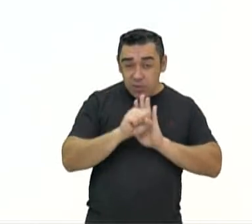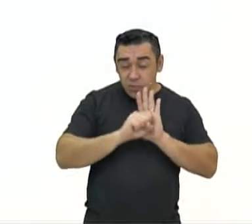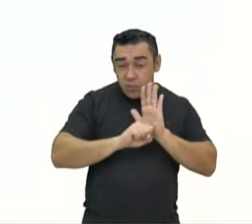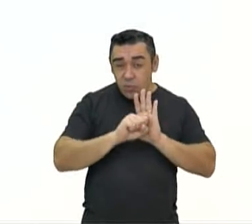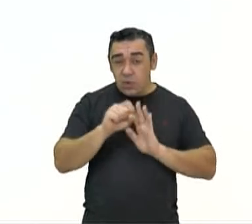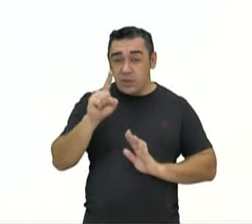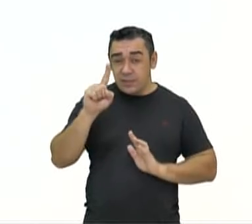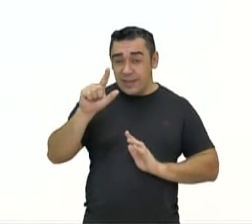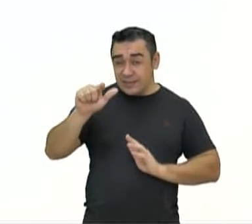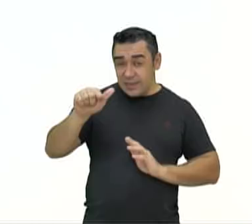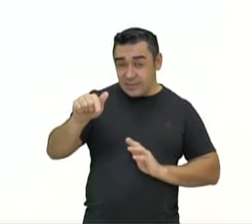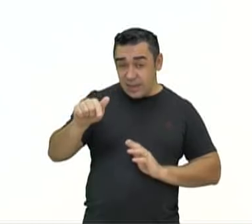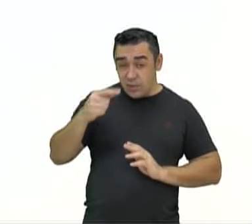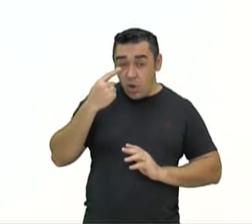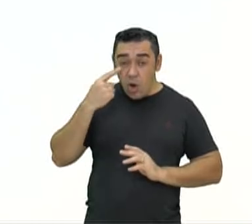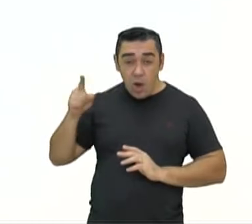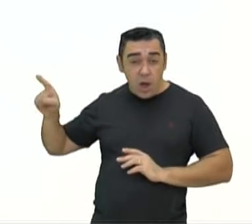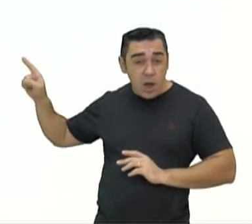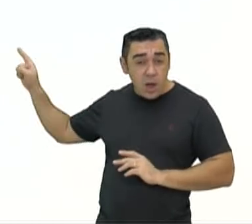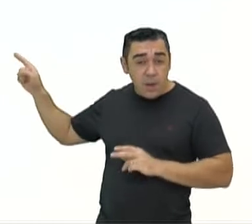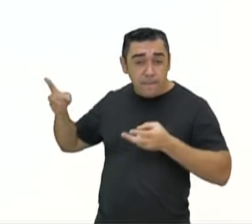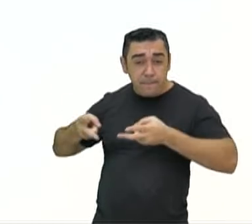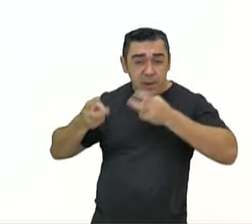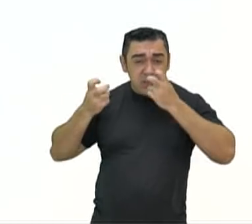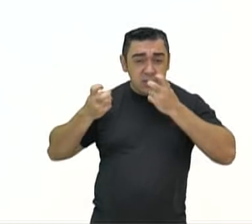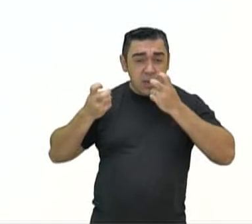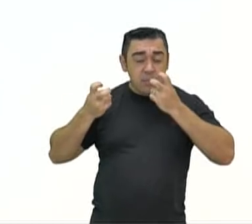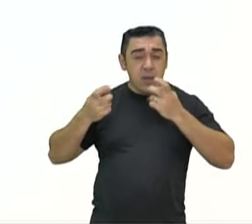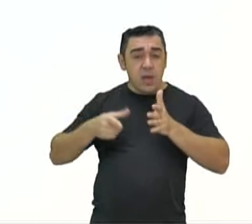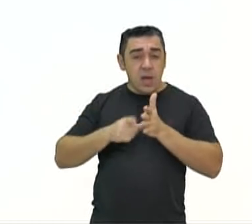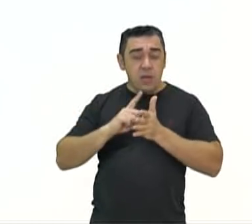aqui, ó, quanta de vegetação que tinha.